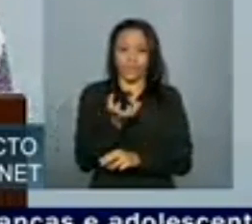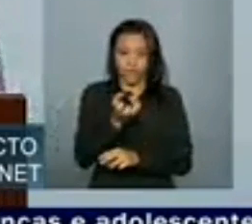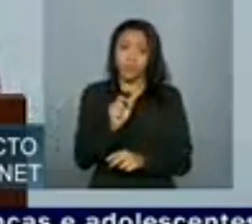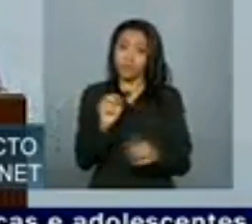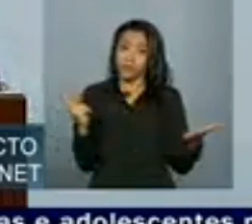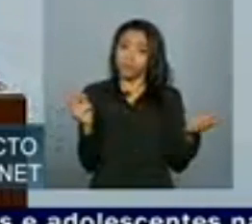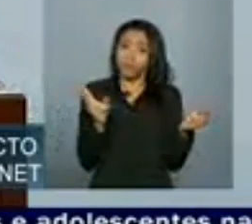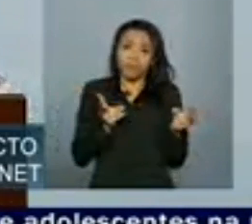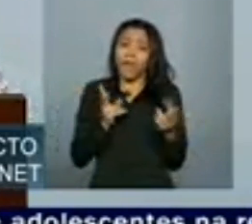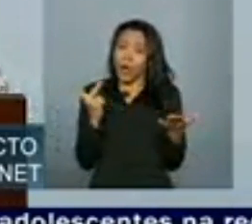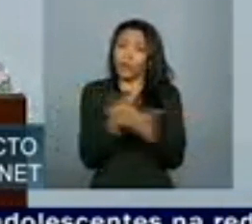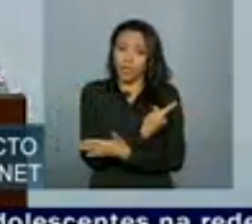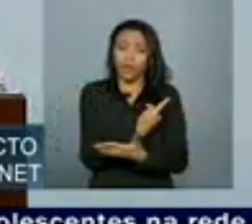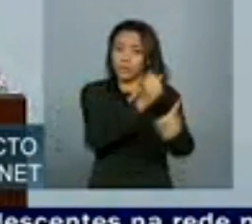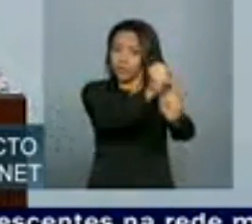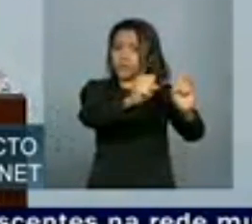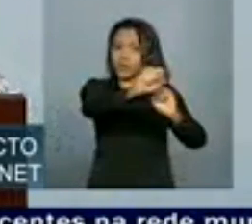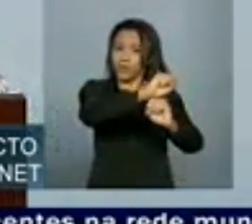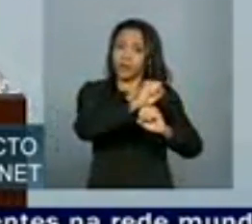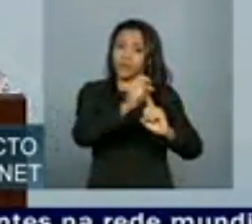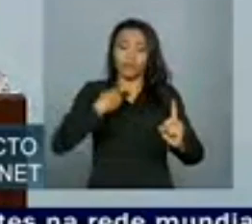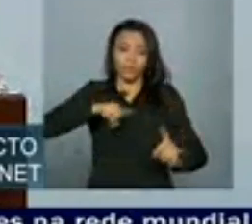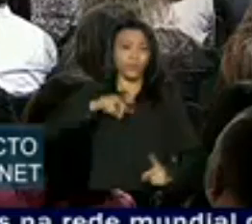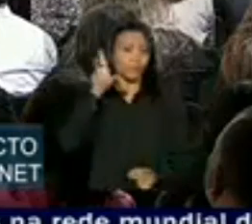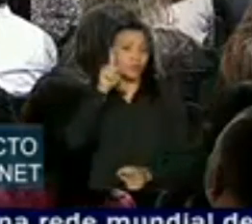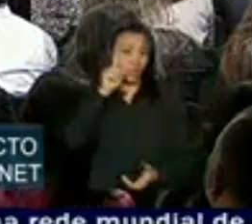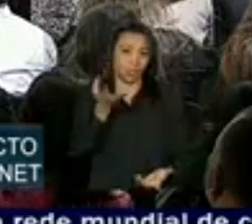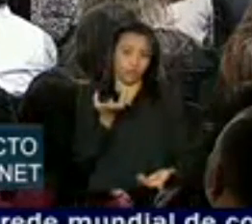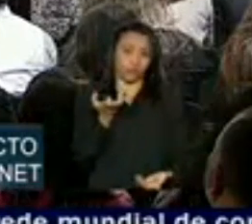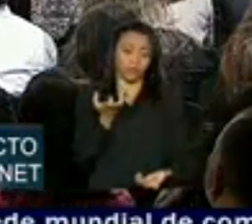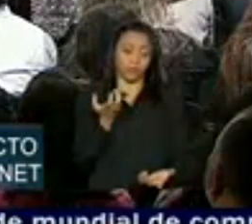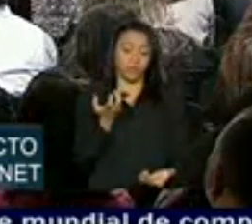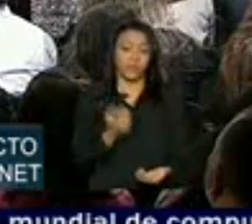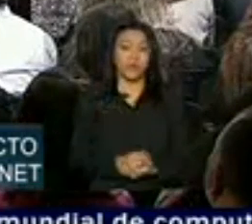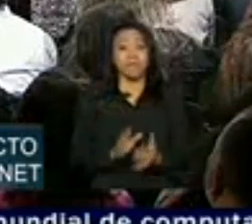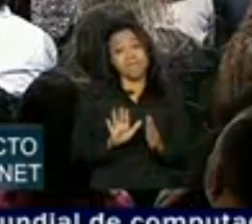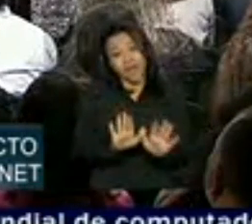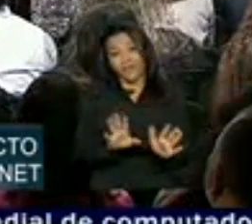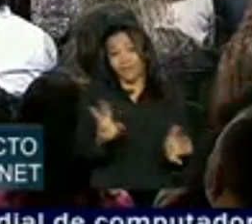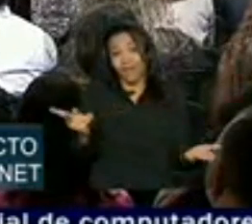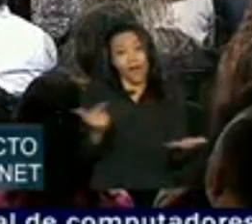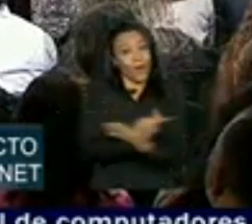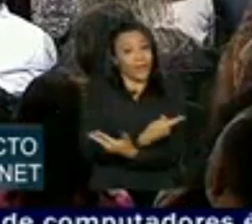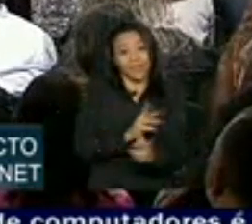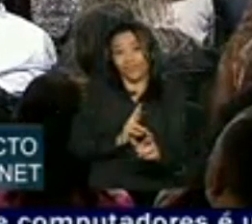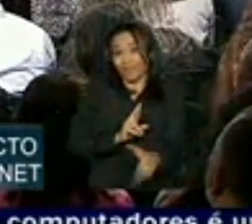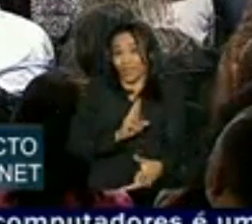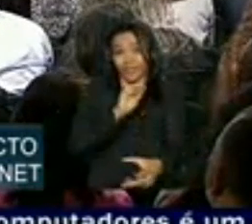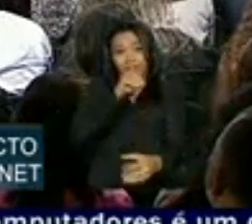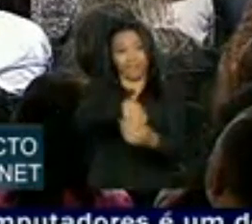ocorram na sociedade, no nosso dia a dia. Não é, no entanto, o que vem